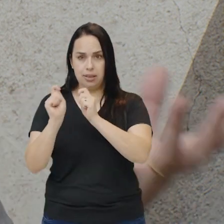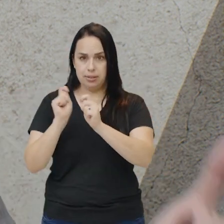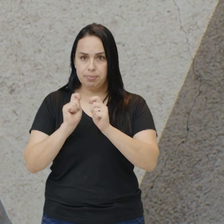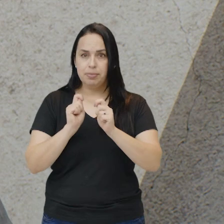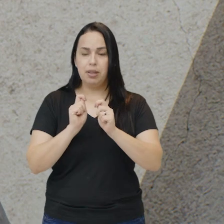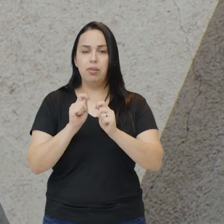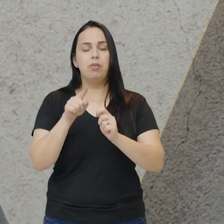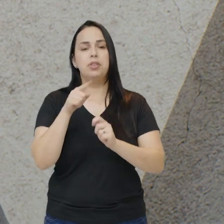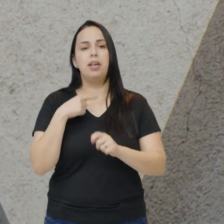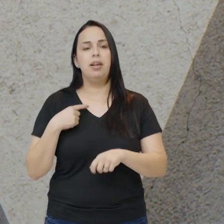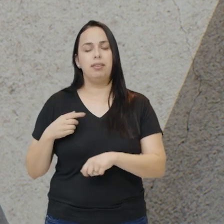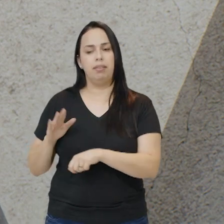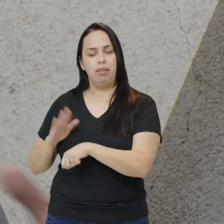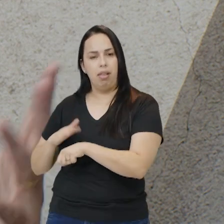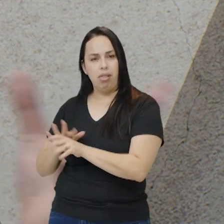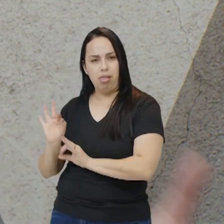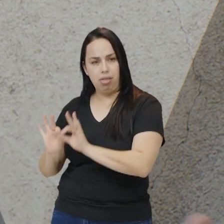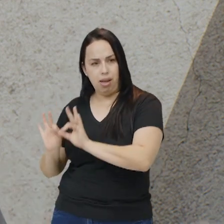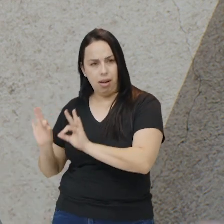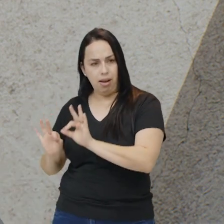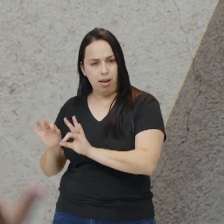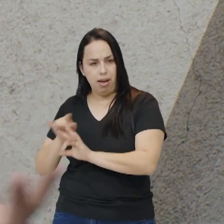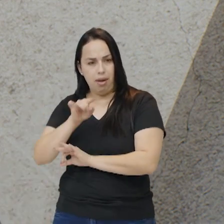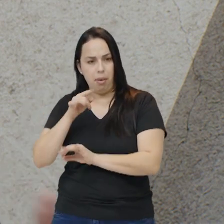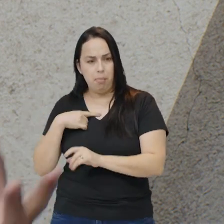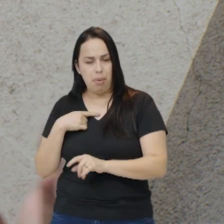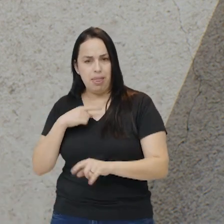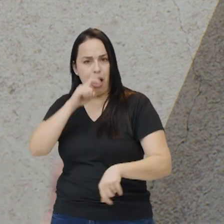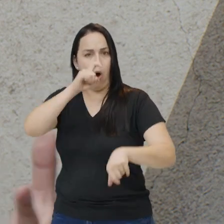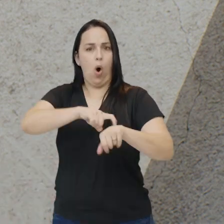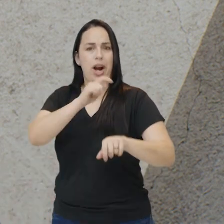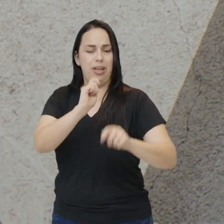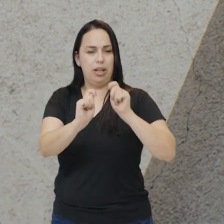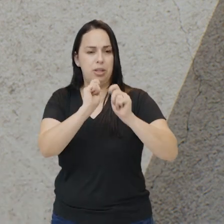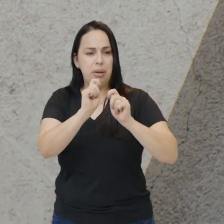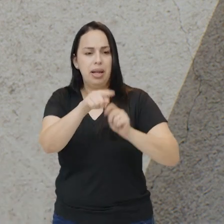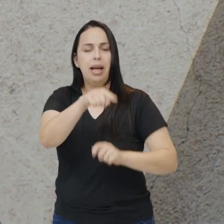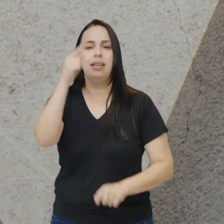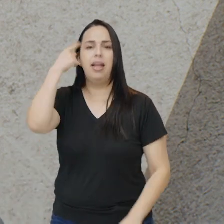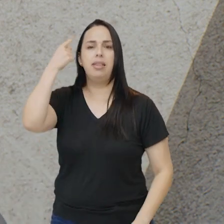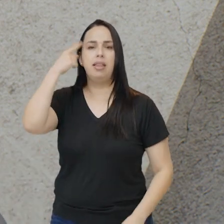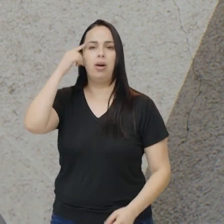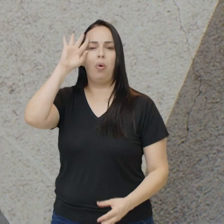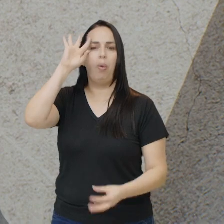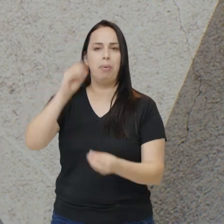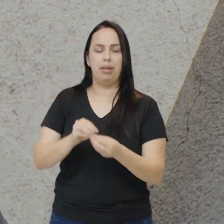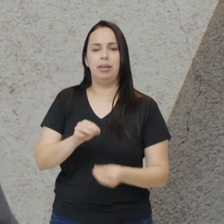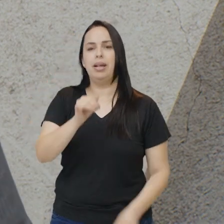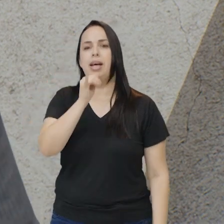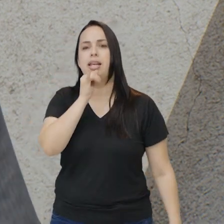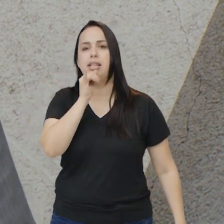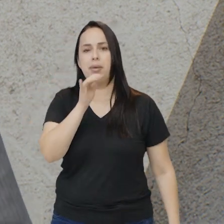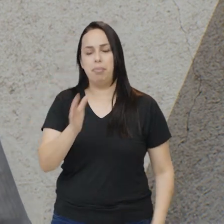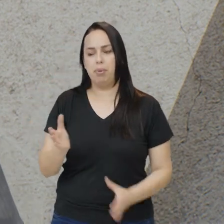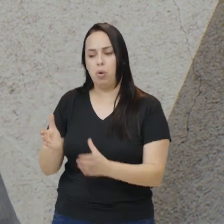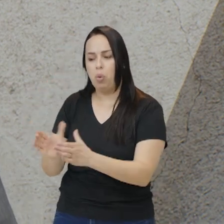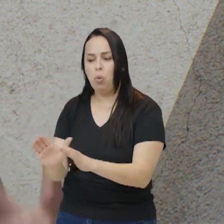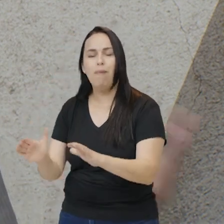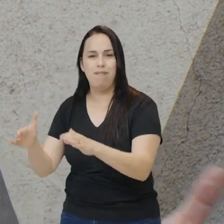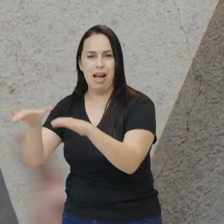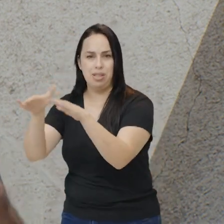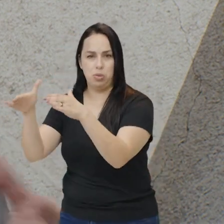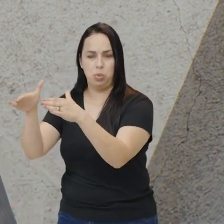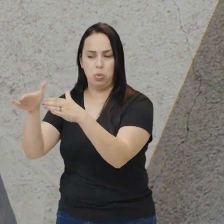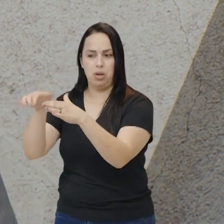cria situações, né, hipotéticas ali para até entender como é que é o funcionamento. Olha, tirei esse vaso, como